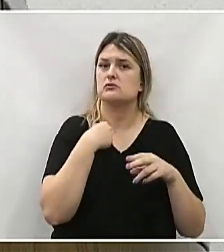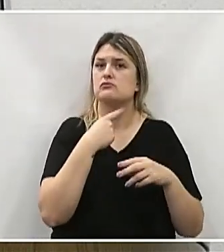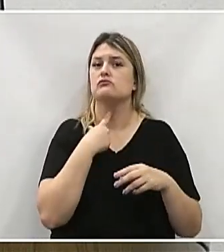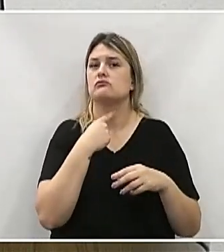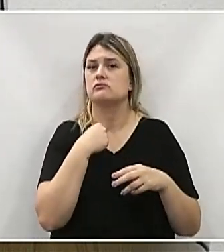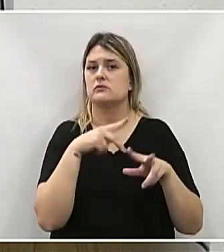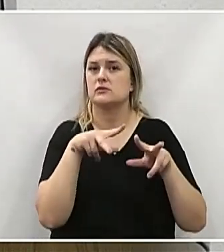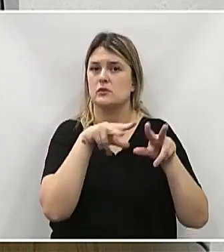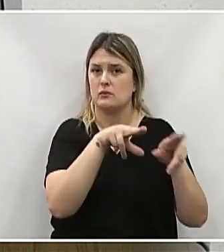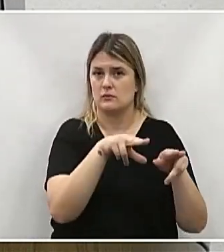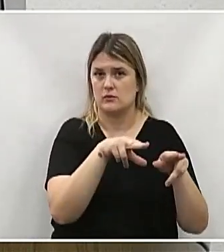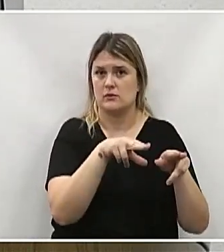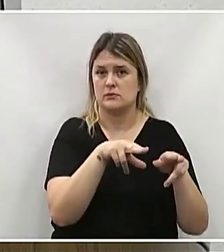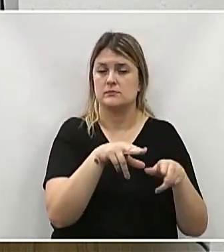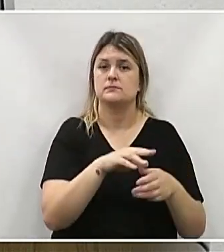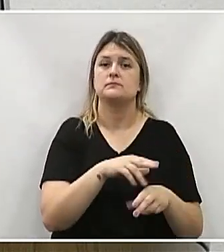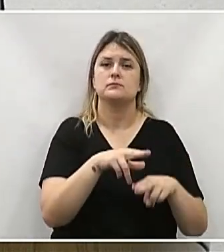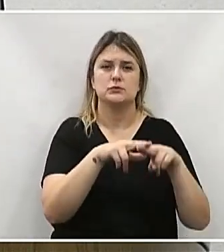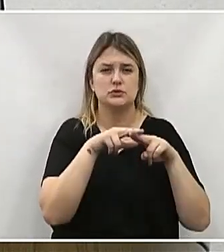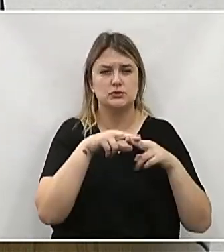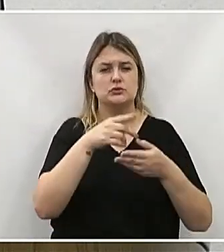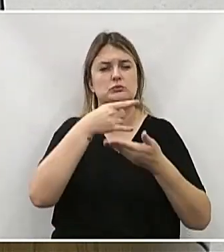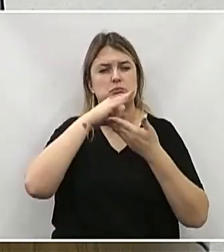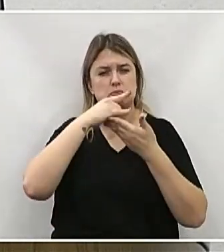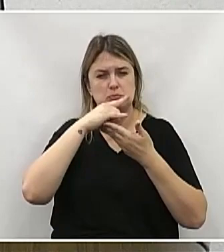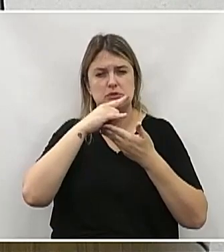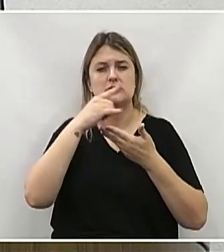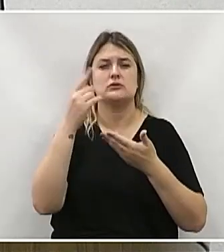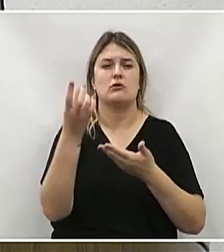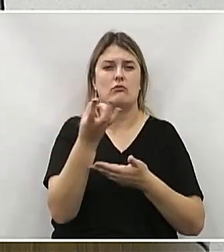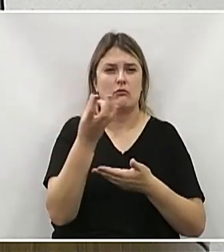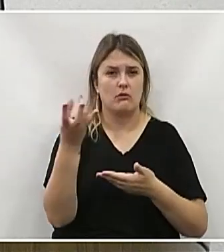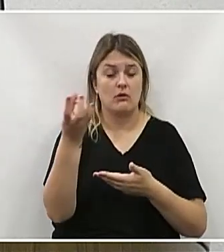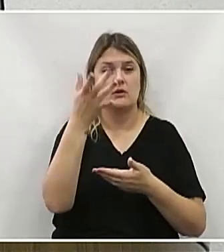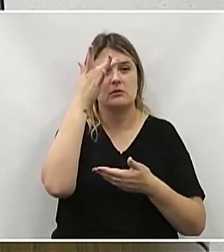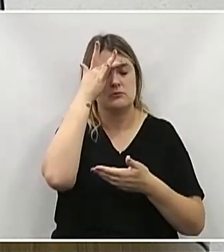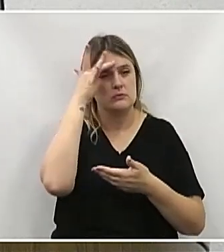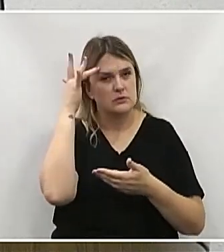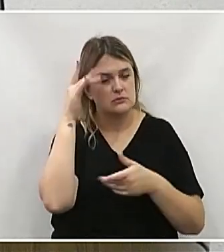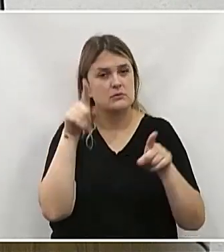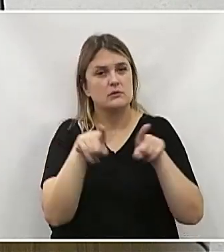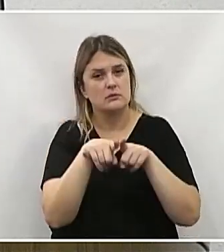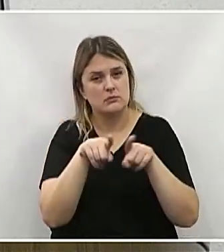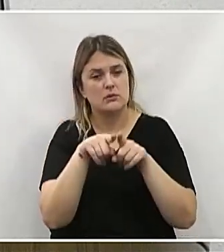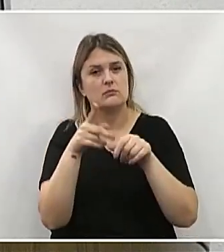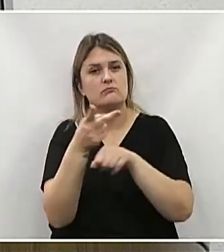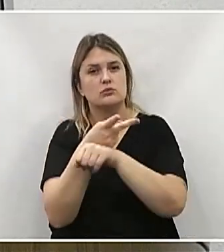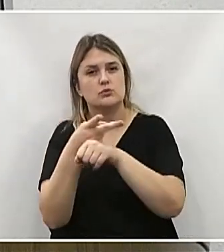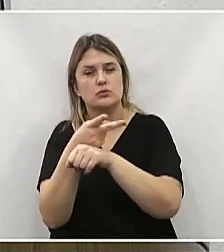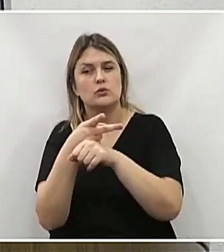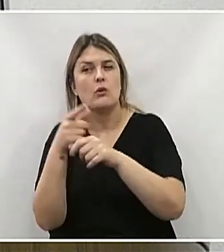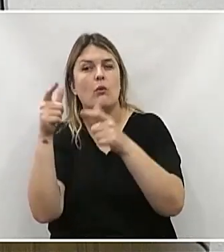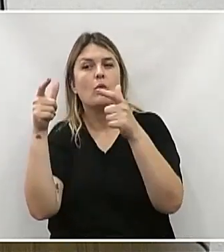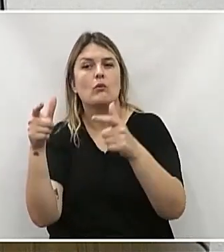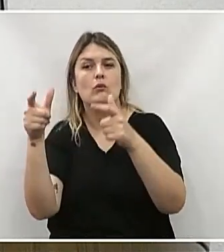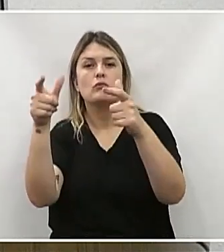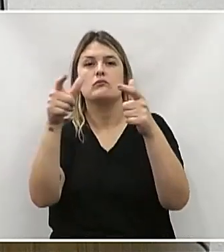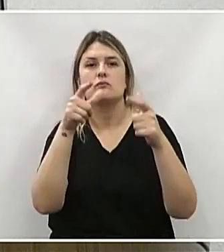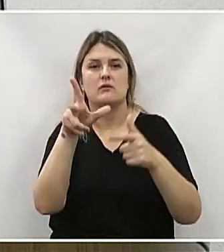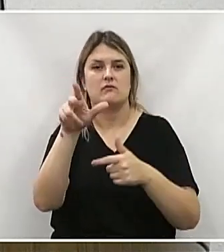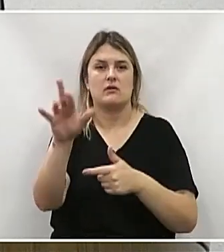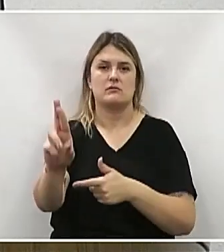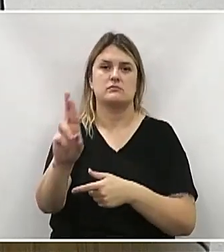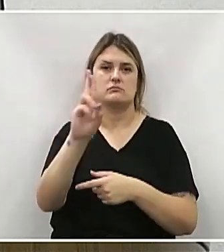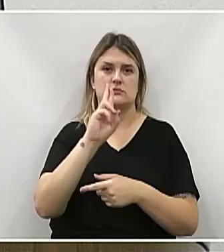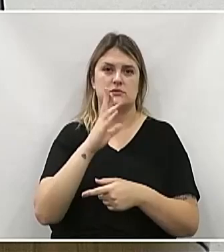nas questões de alcoolismo drogas e tal as pessoas acabam indo para esses lugares onde ela acha que ela vai ter uma